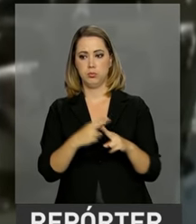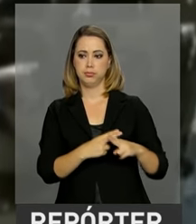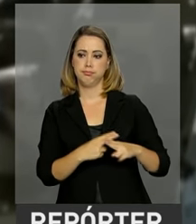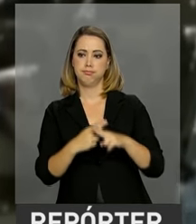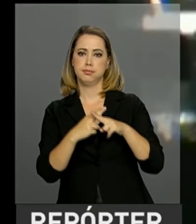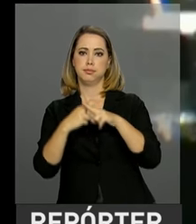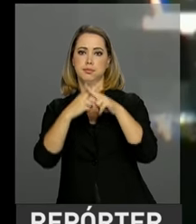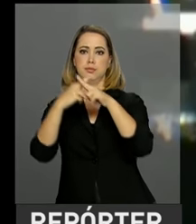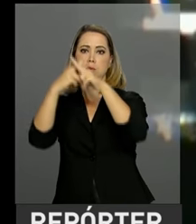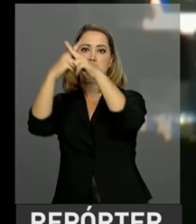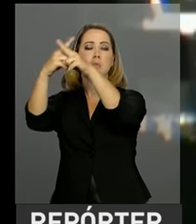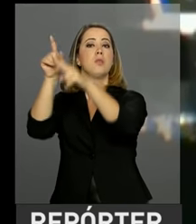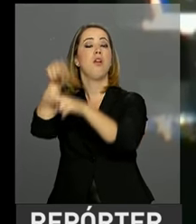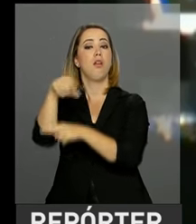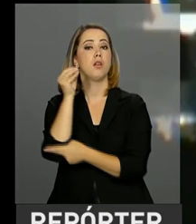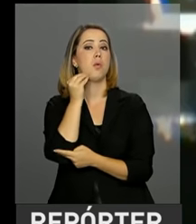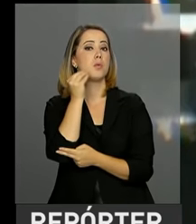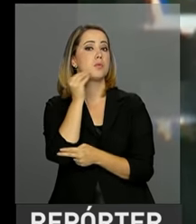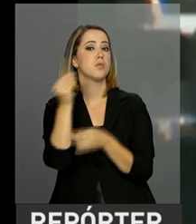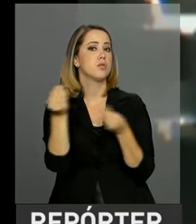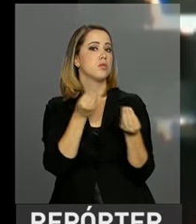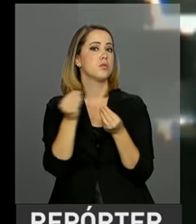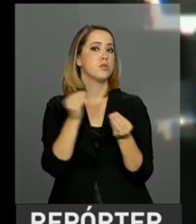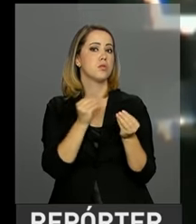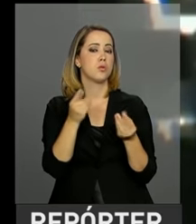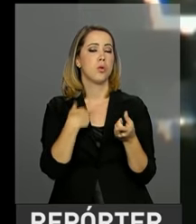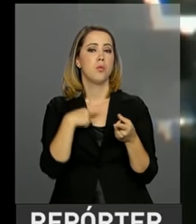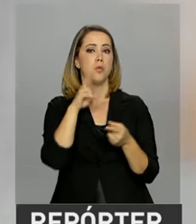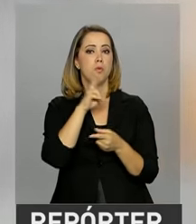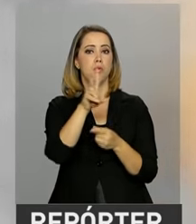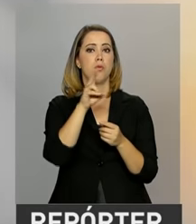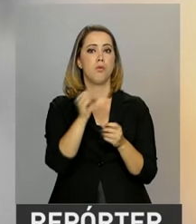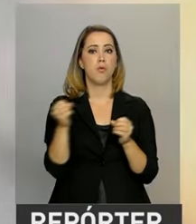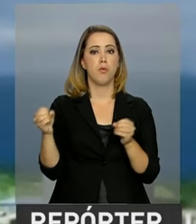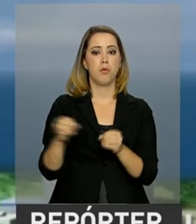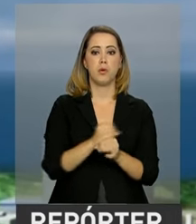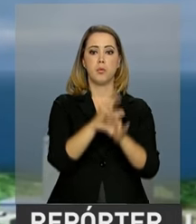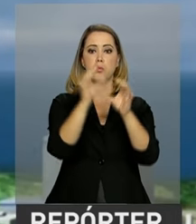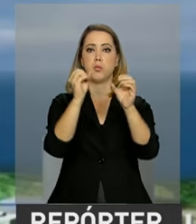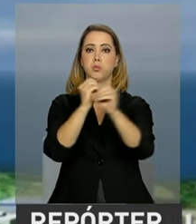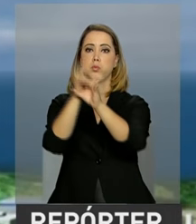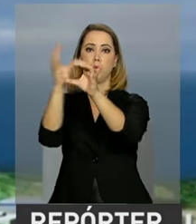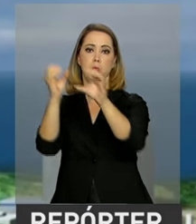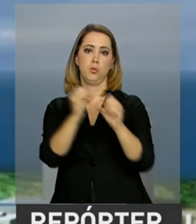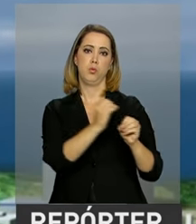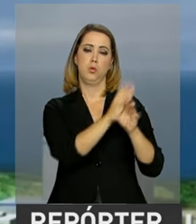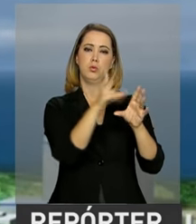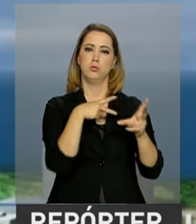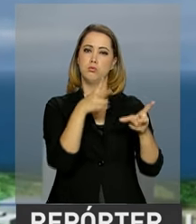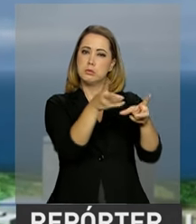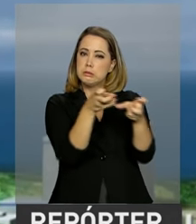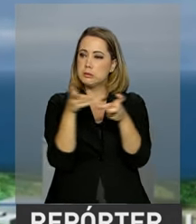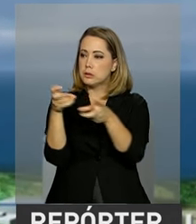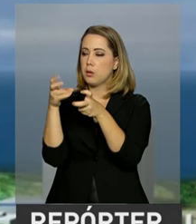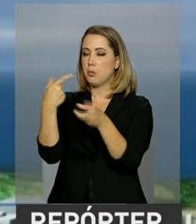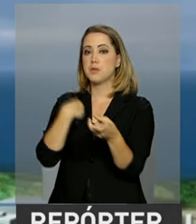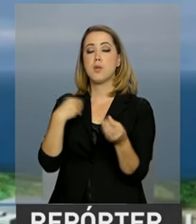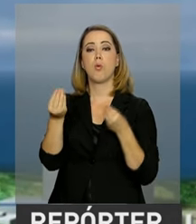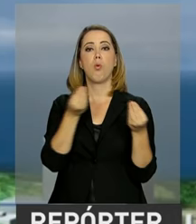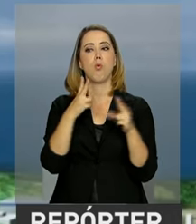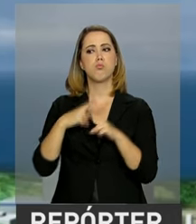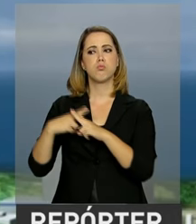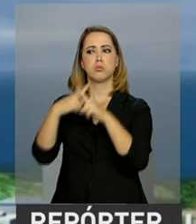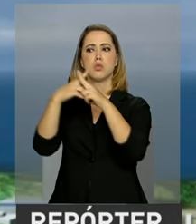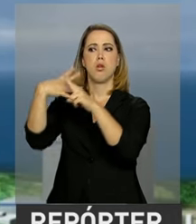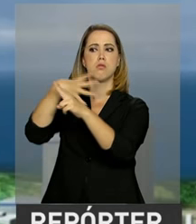será a ferramenta de um experimento que estuda a formação de bolhas de plasma na atmosfera fenômeno que interfere na captação de sinais de satélite e